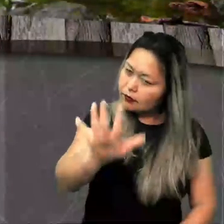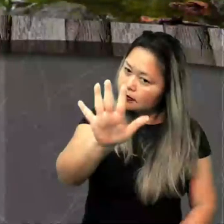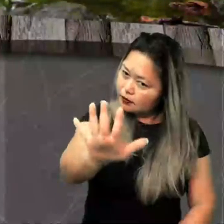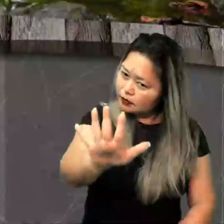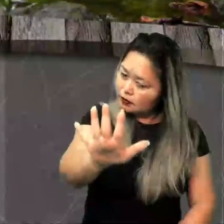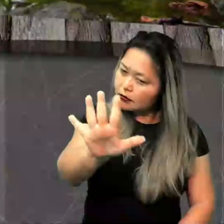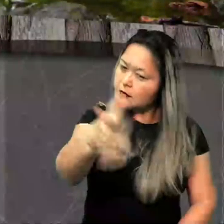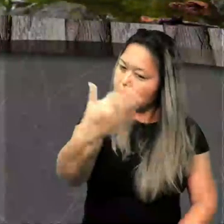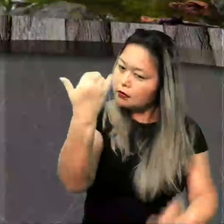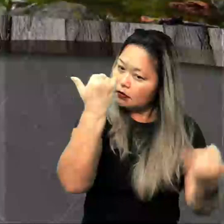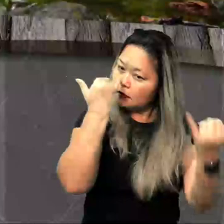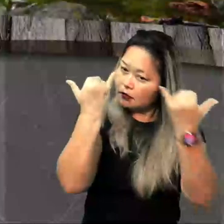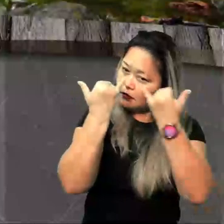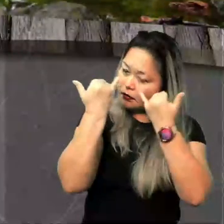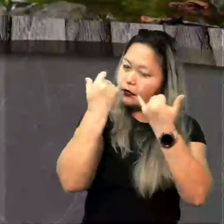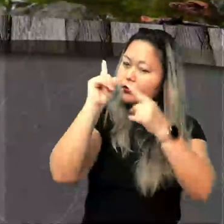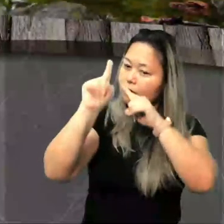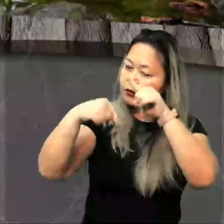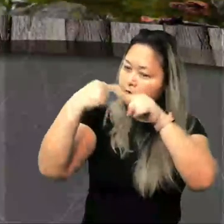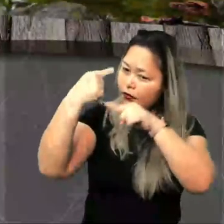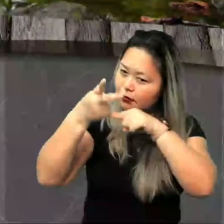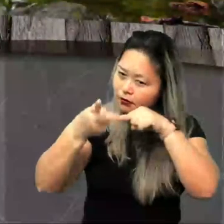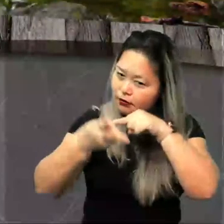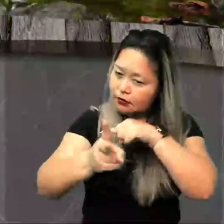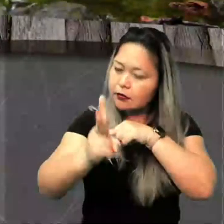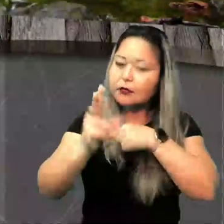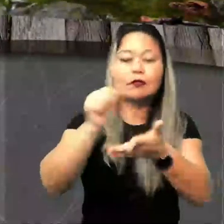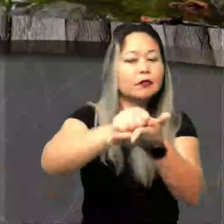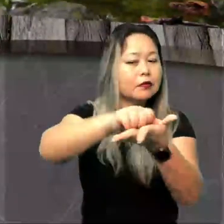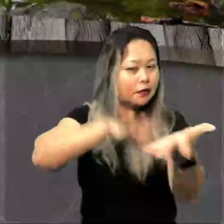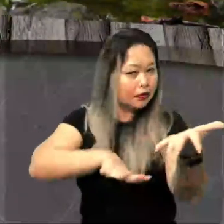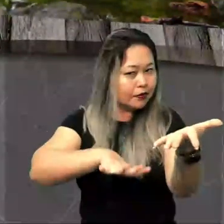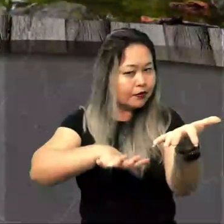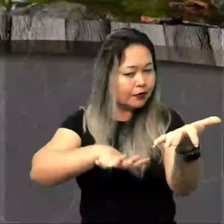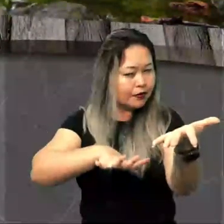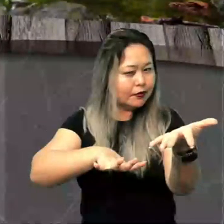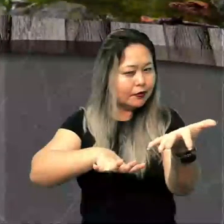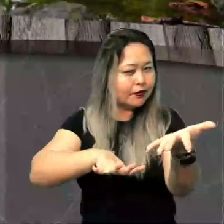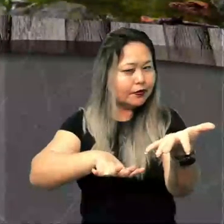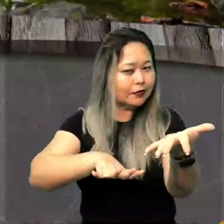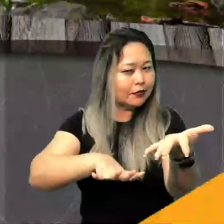você com essas informações e a gente vai seguindo com as nossas atividades. Vamos lá?